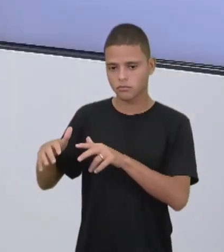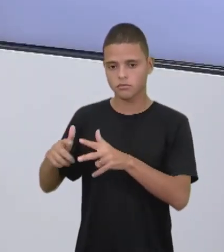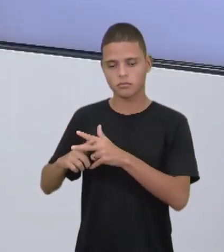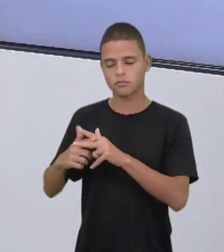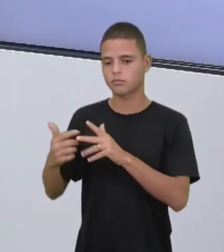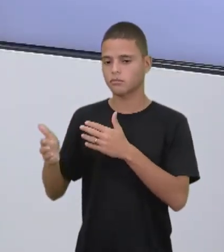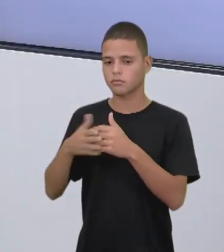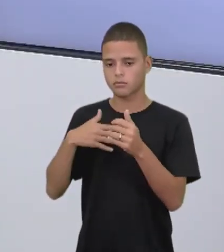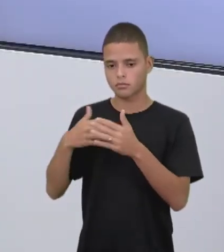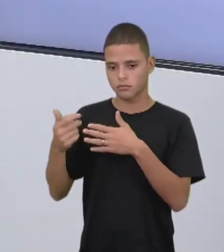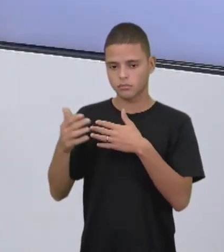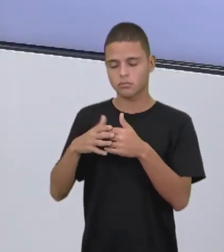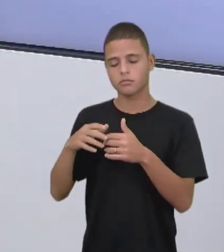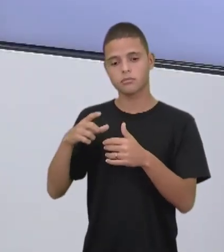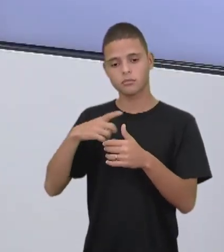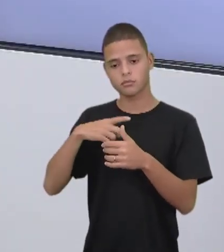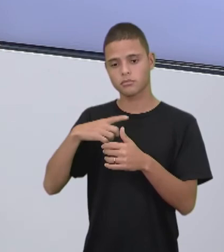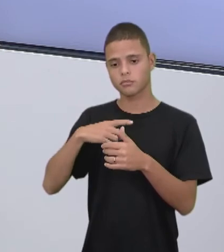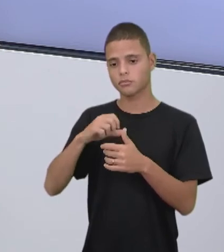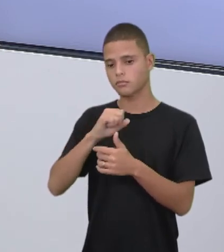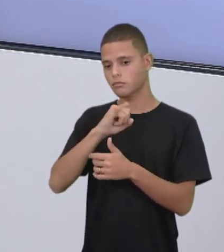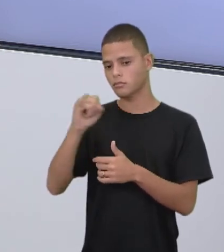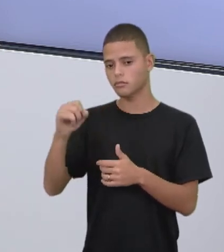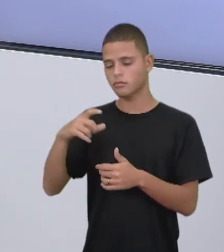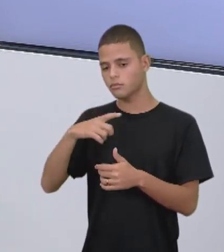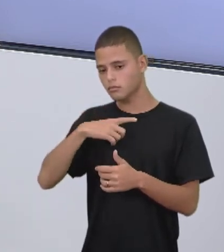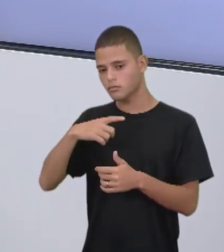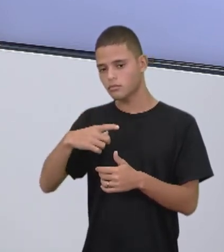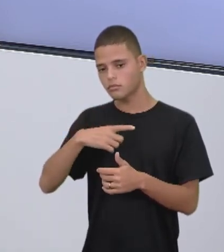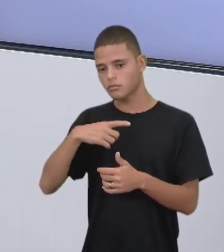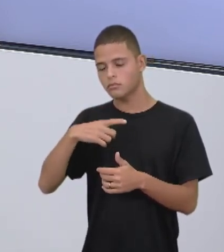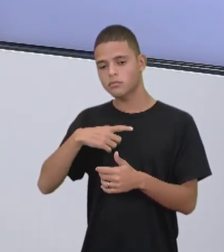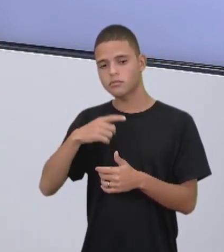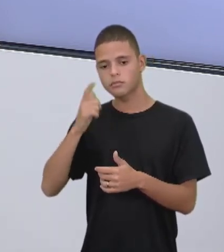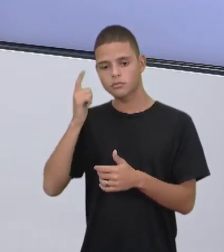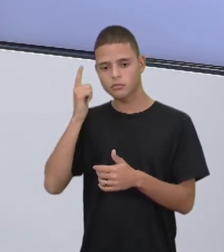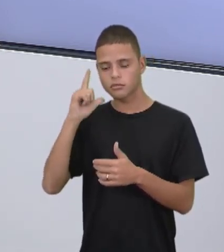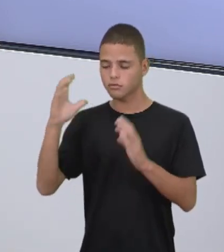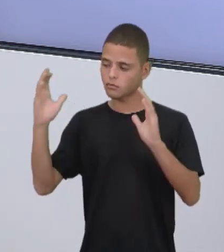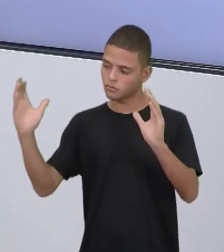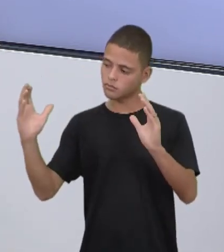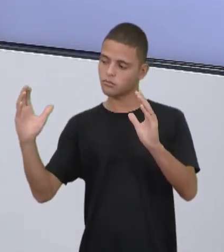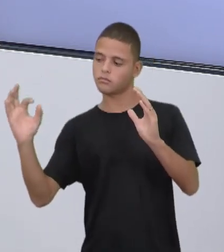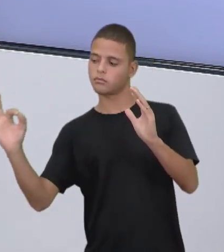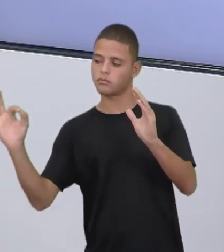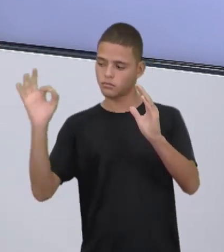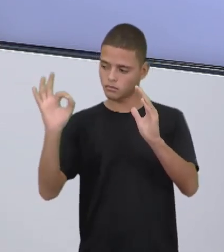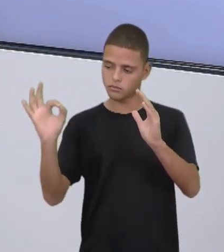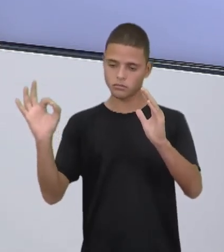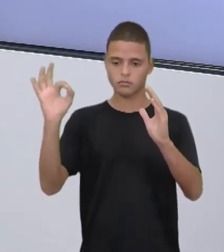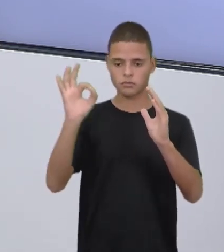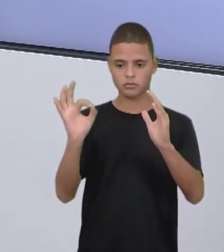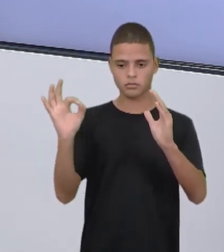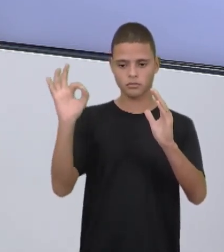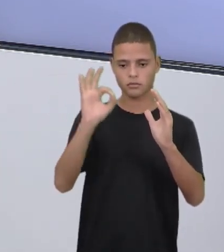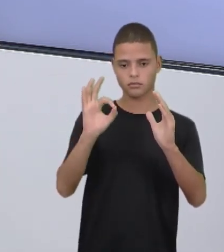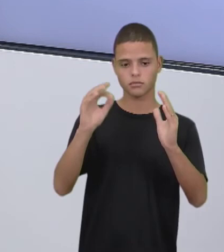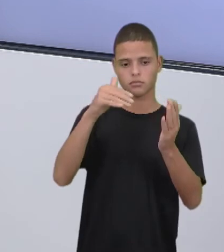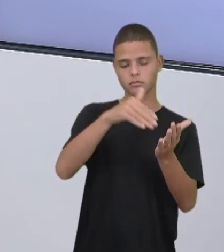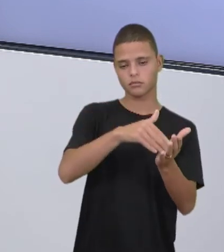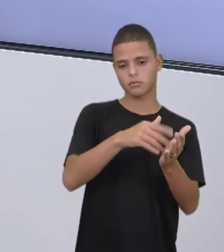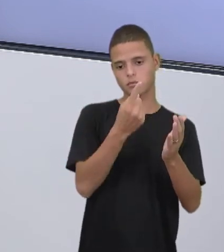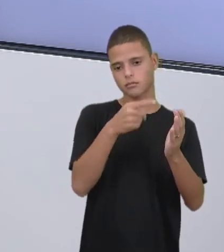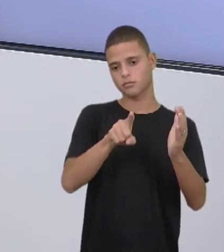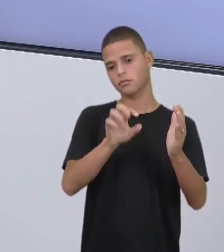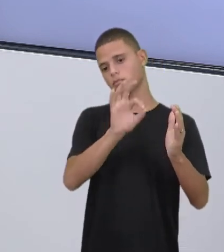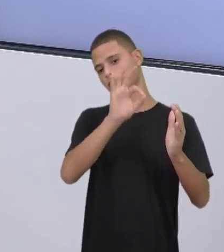de energia que o elétron recebe. Se ele recebe energia suficiente para trocar de camada, ele vai saltando. Até ele chegar na última e ligar